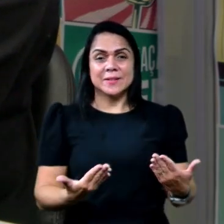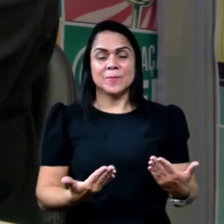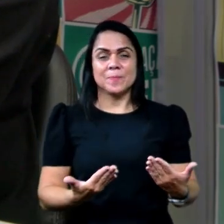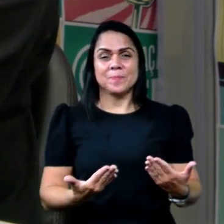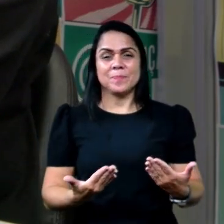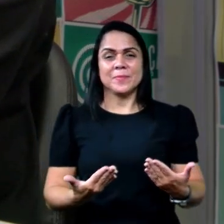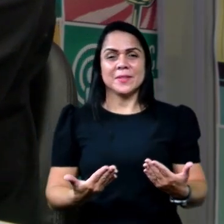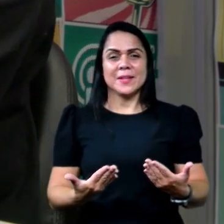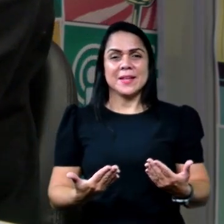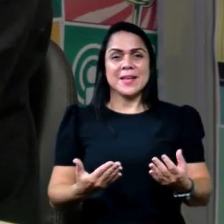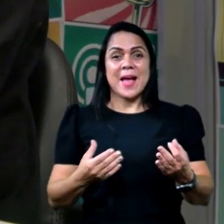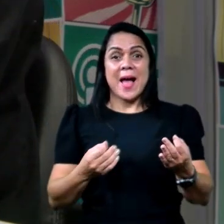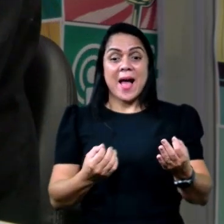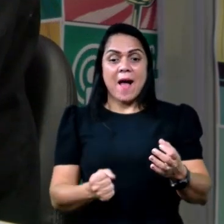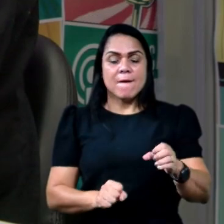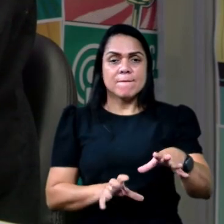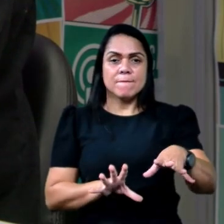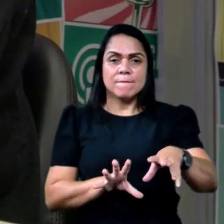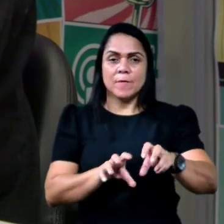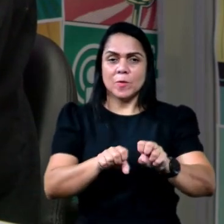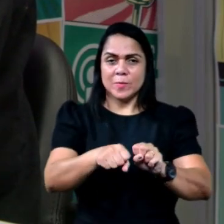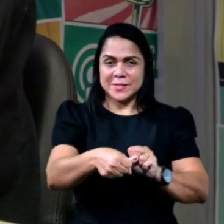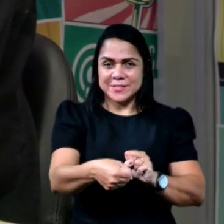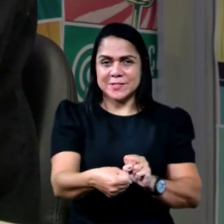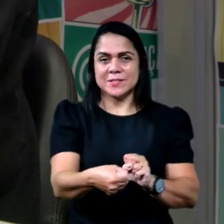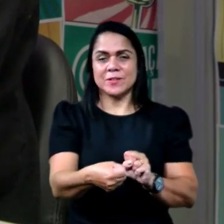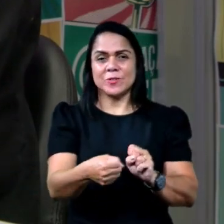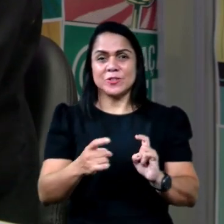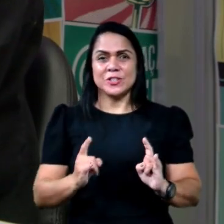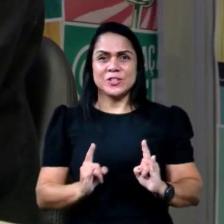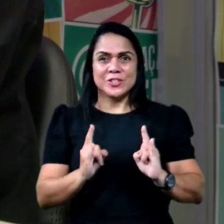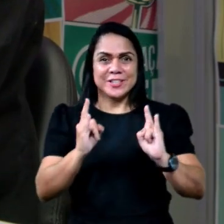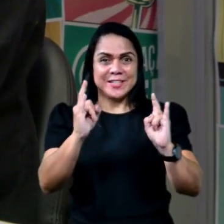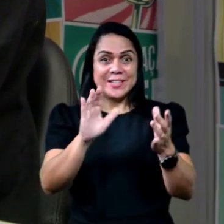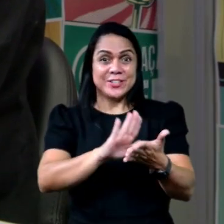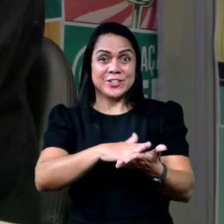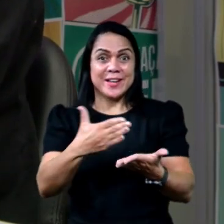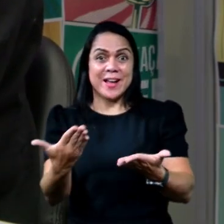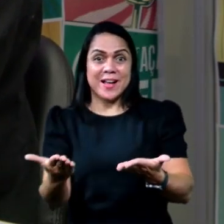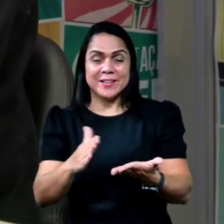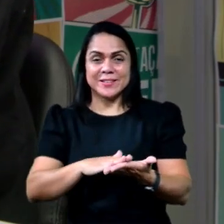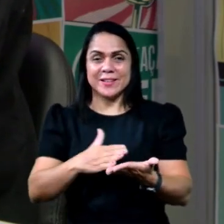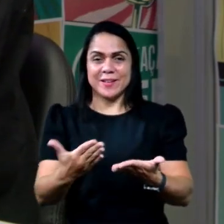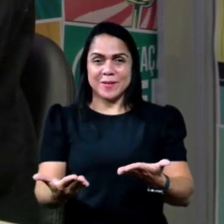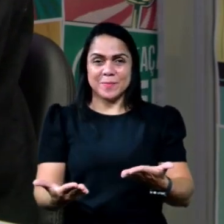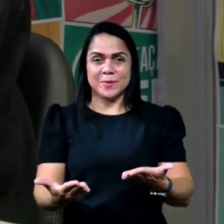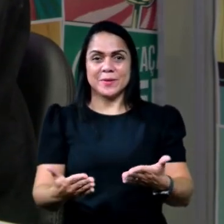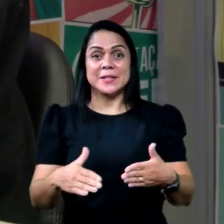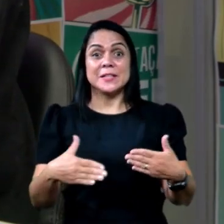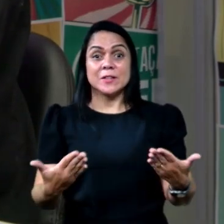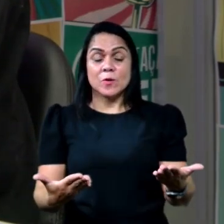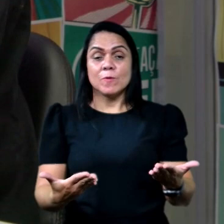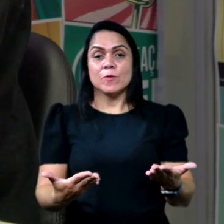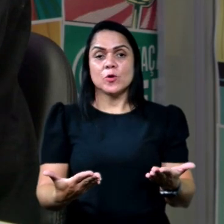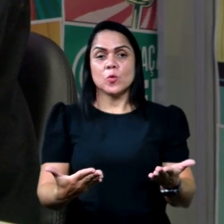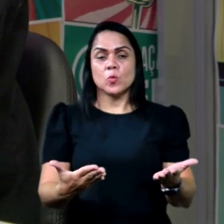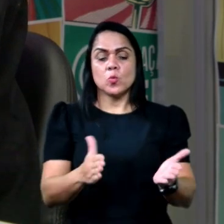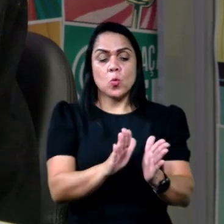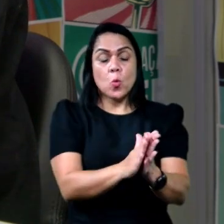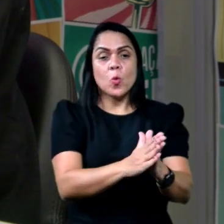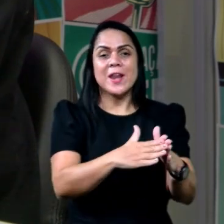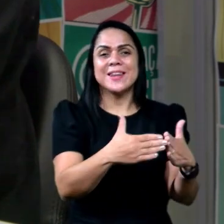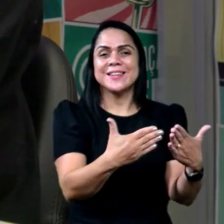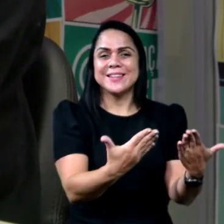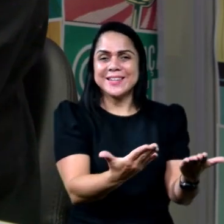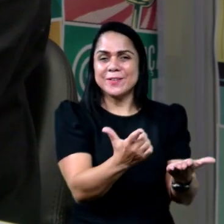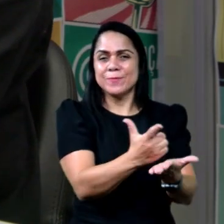através dessa formação em engenharia de cardápios. Dito tudo isso, ele virou um e-book. Quando a gente viu que